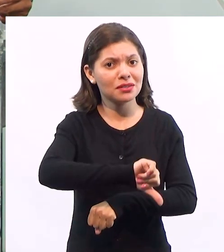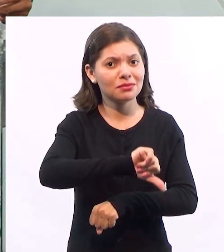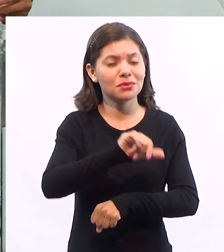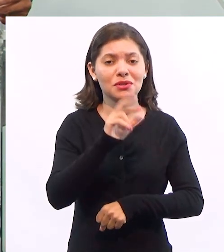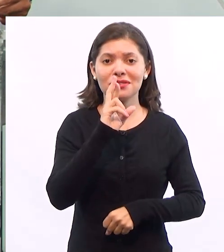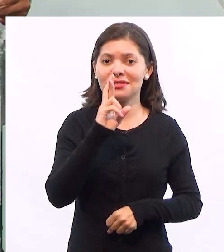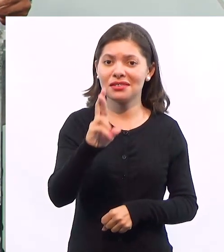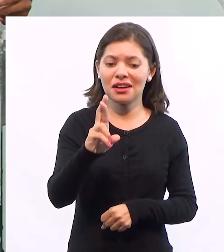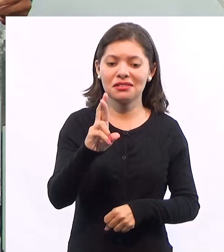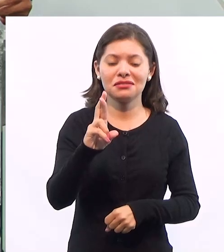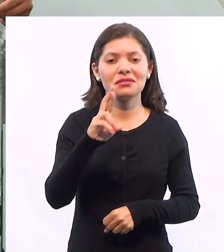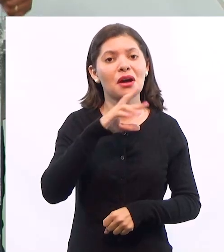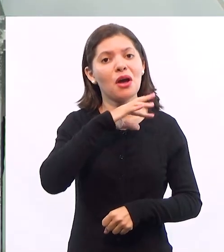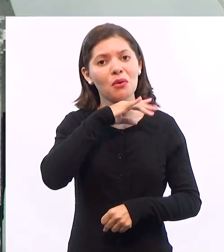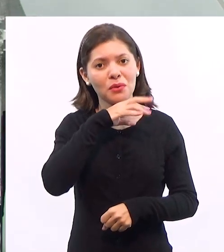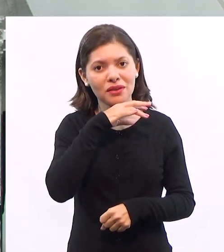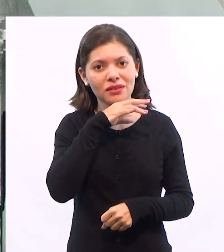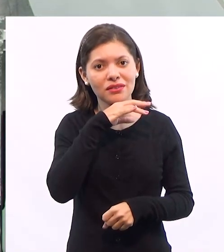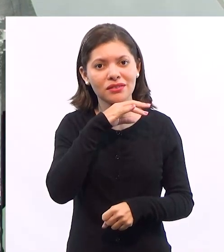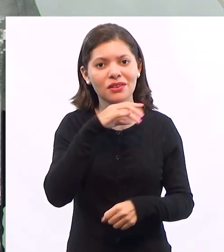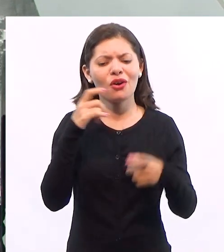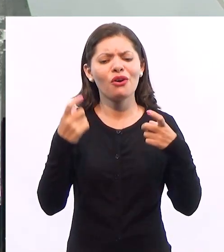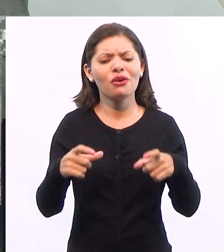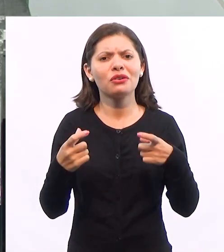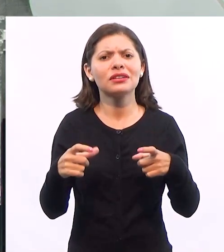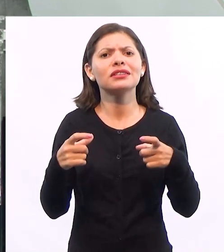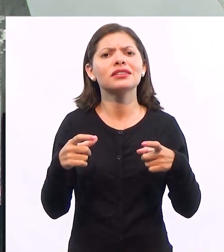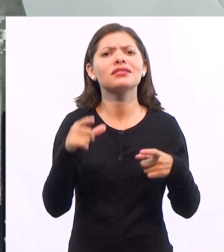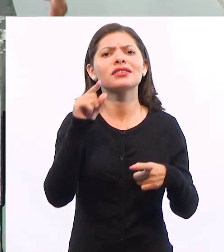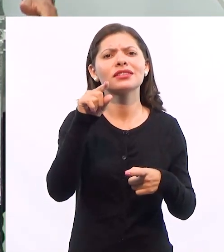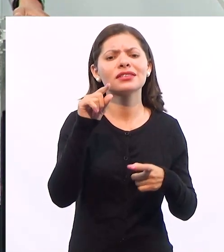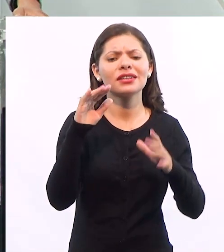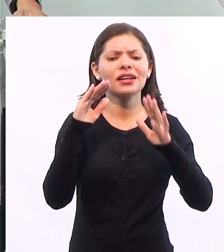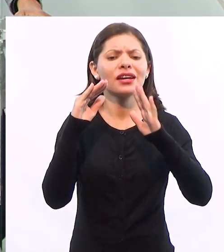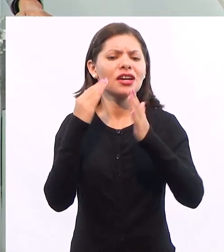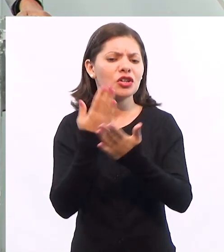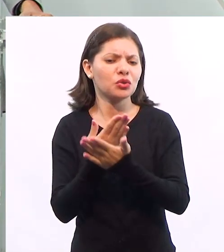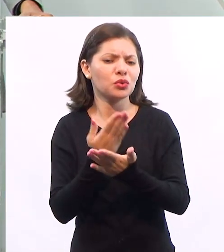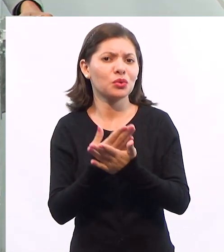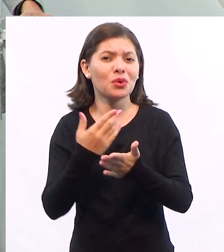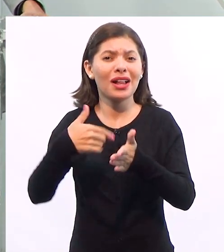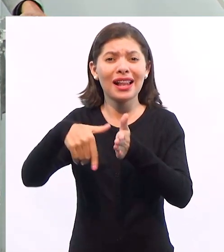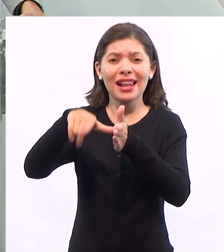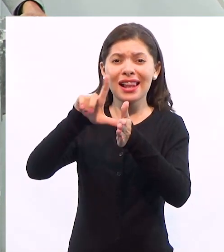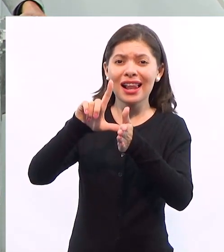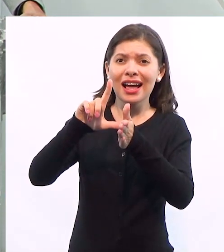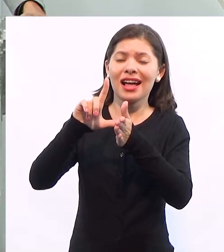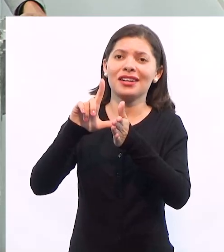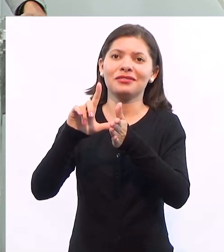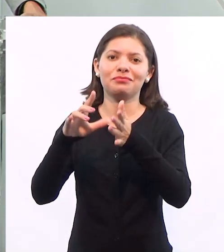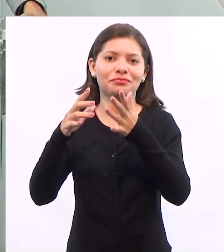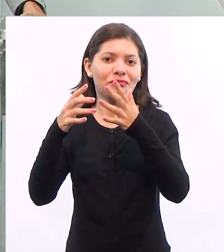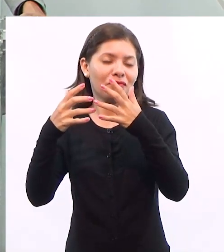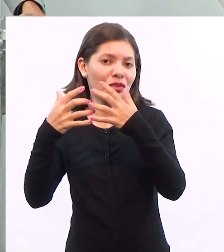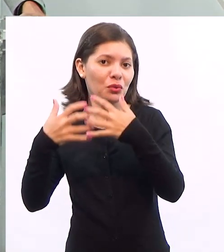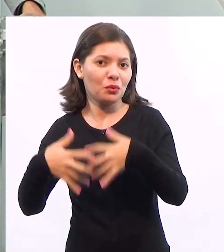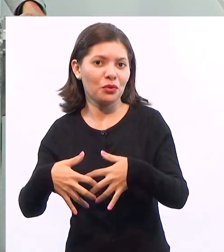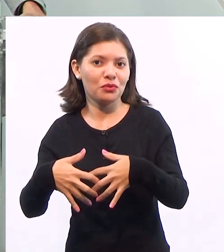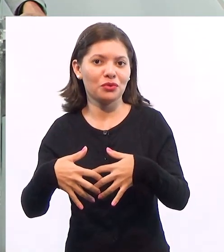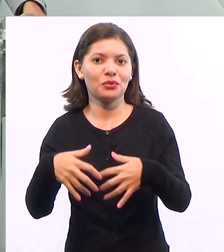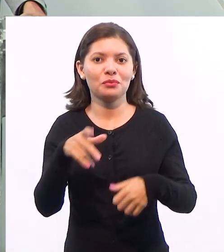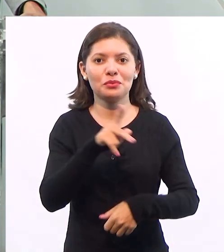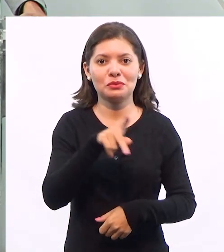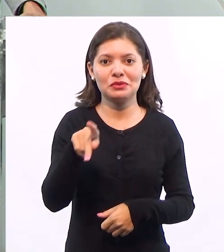péssimo também. Onde você estudou? Lá no Instituto Federal de Rondônia. O professor de disciplina foi o professor Alberto, né? Se eu